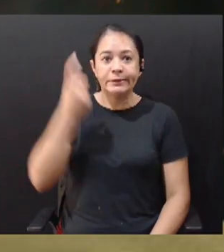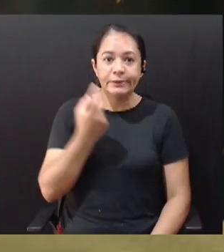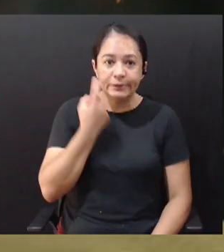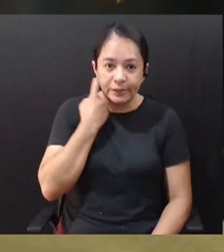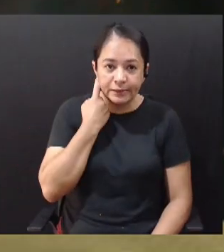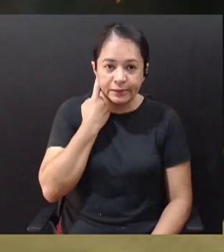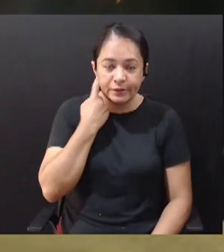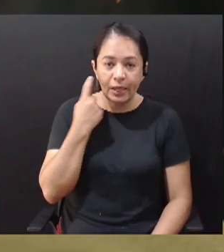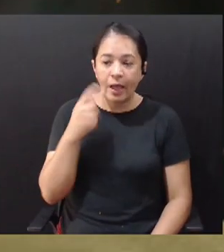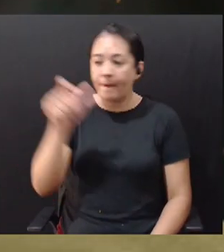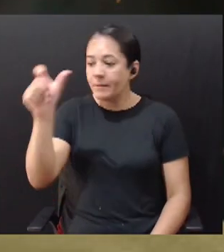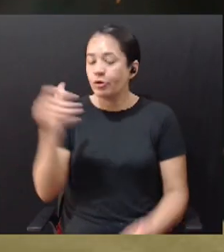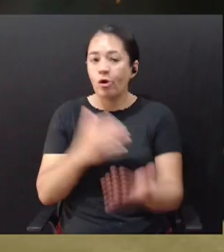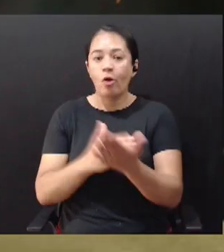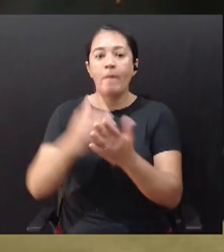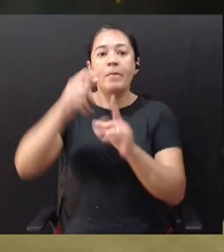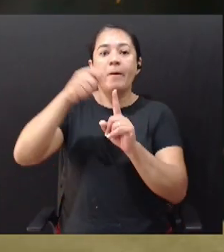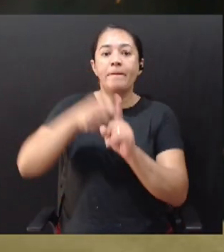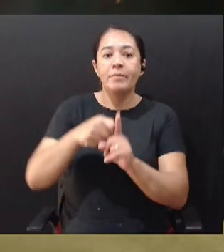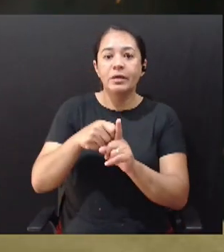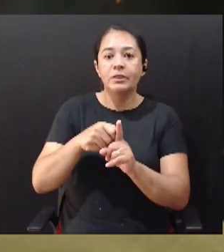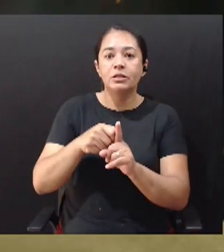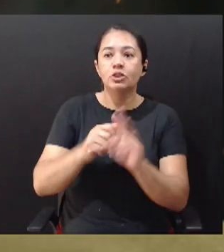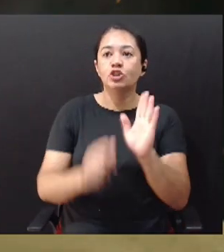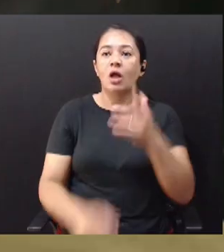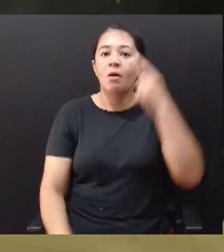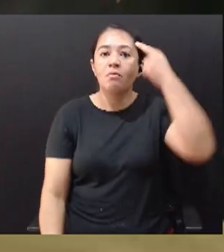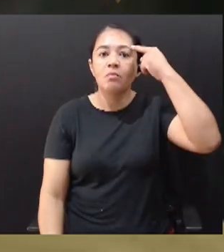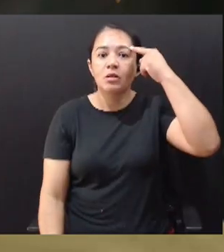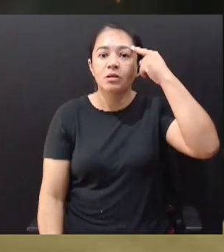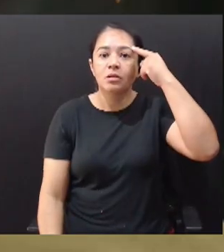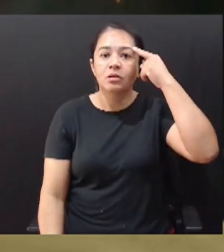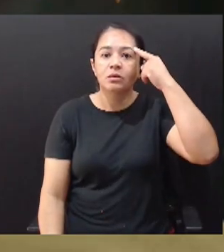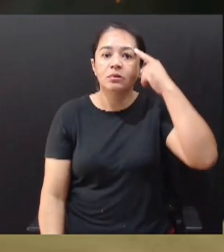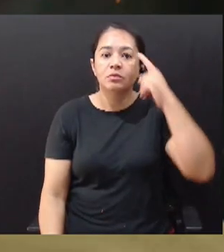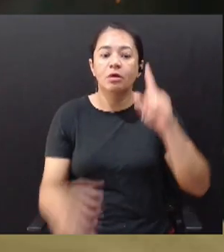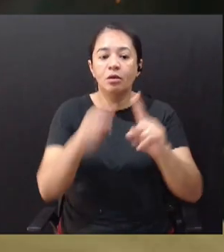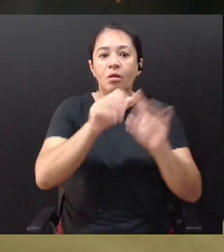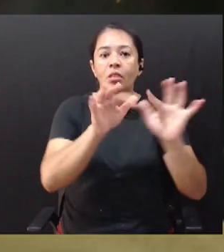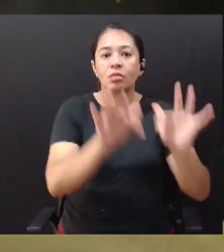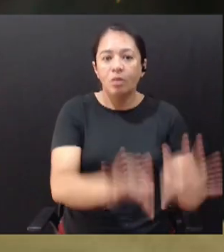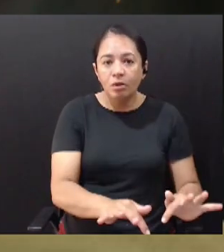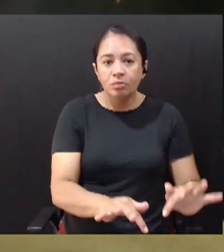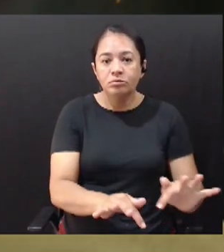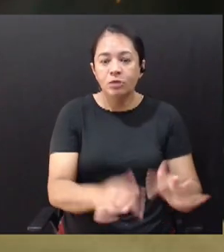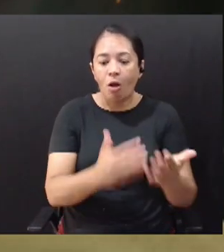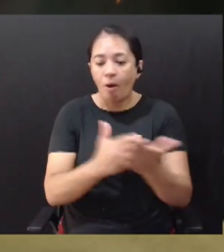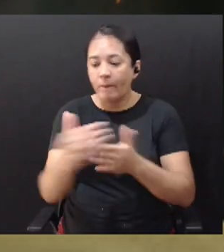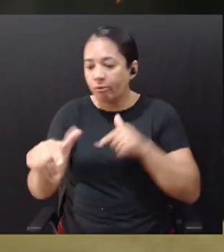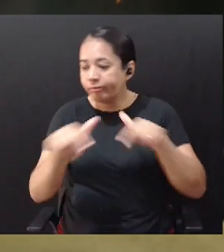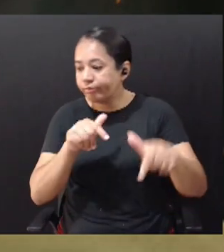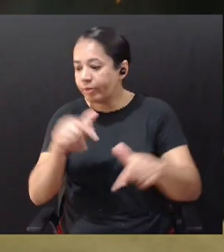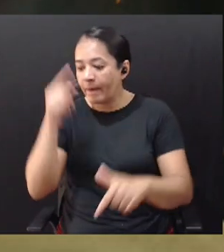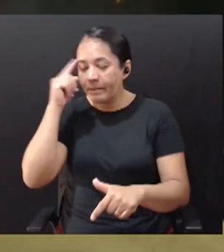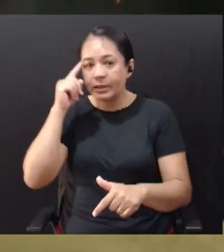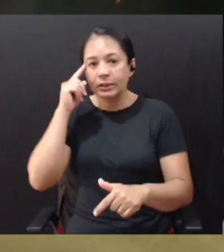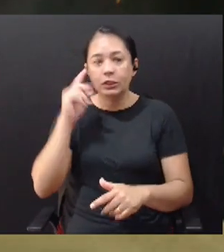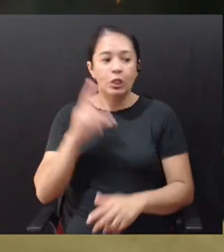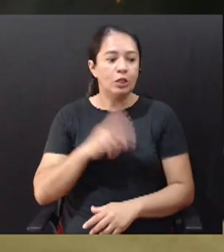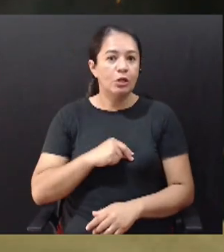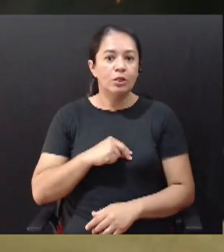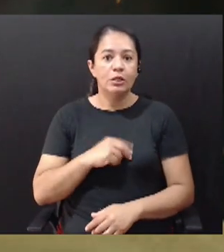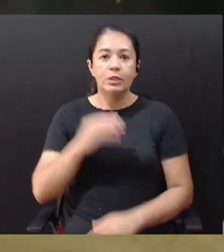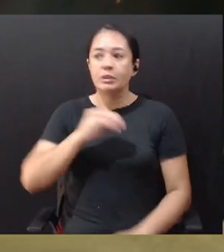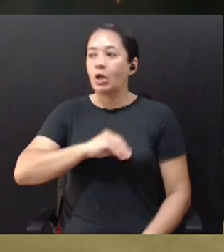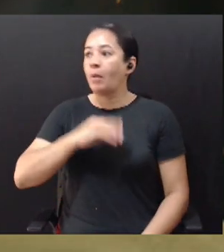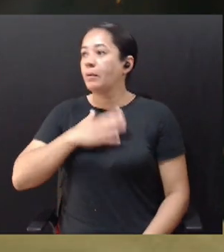o mês pensando já no final do mês, né? Tem gente que começa a trabalhar pensando assim, nossa, eu vou receber meu salário,